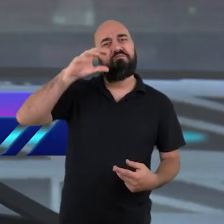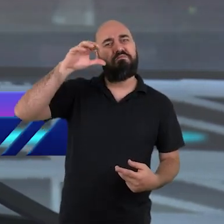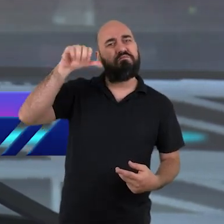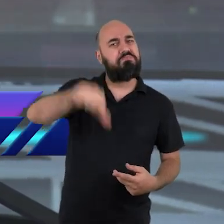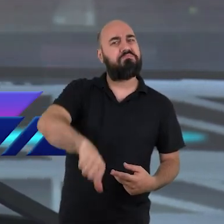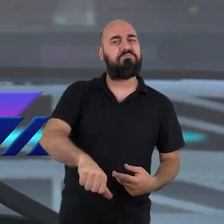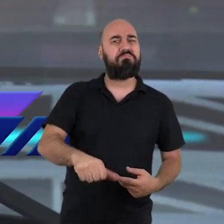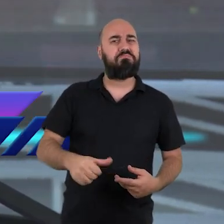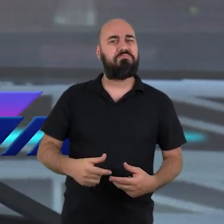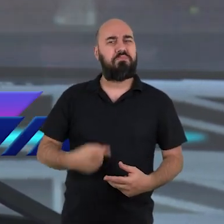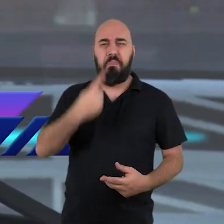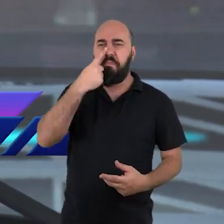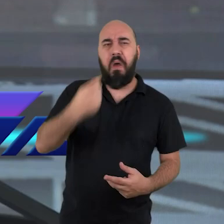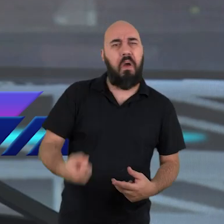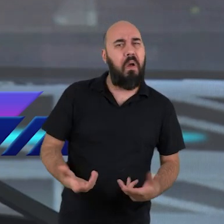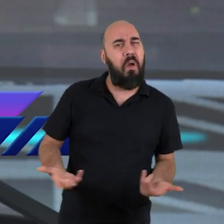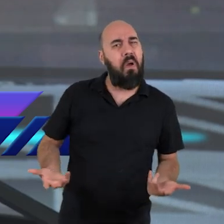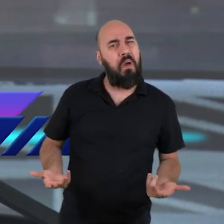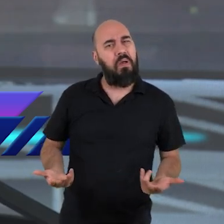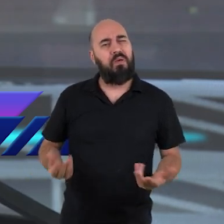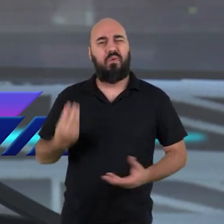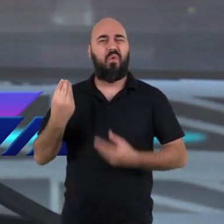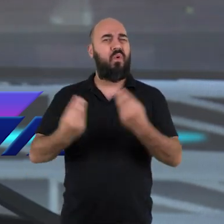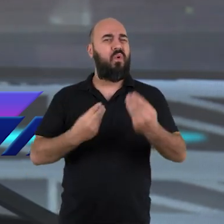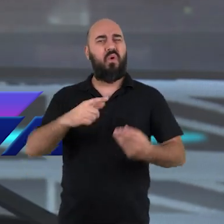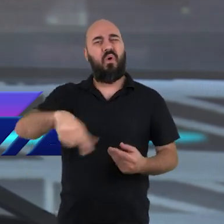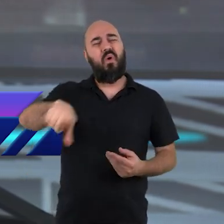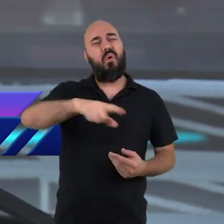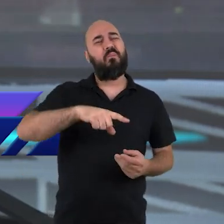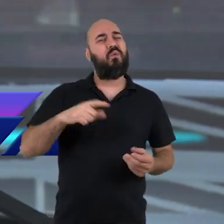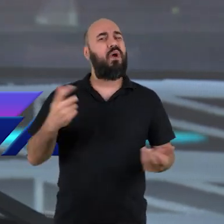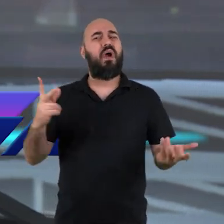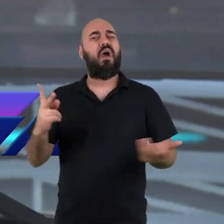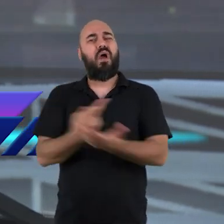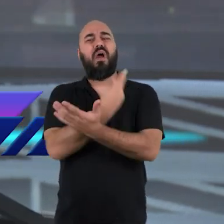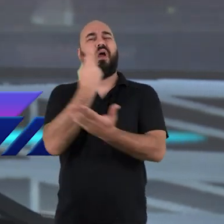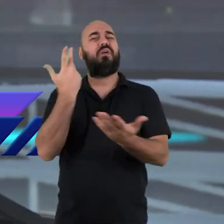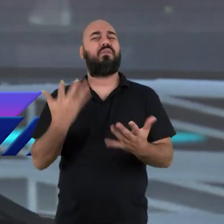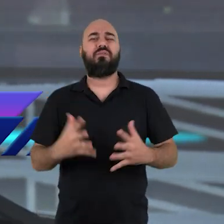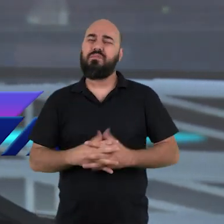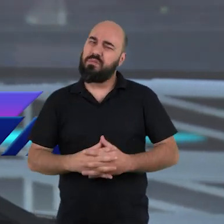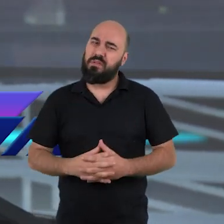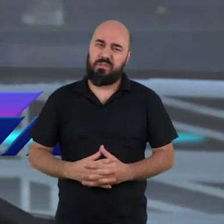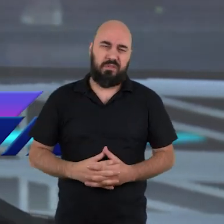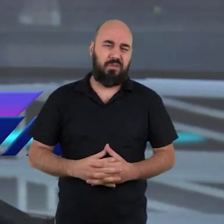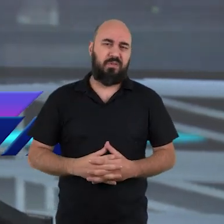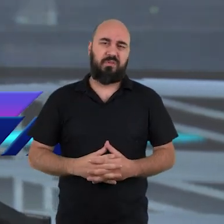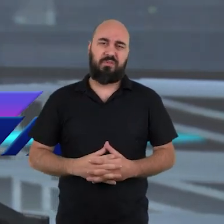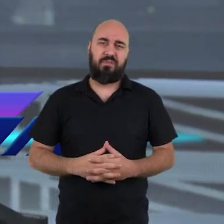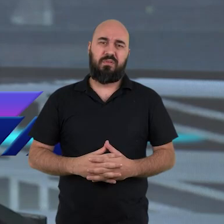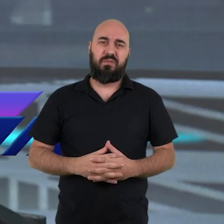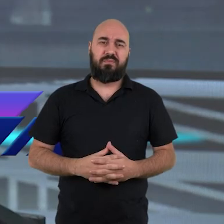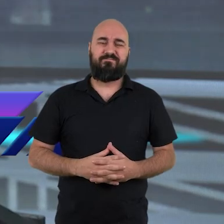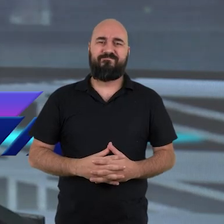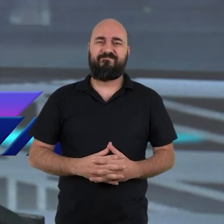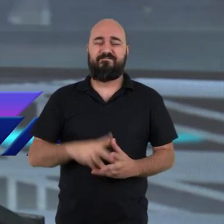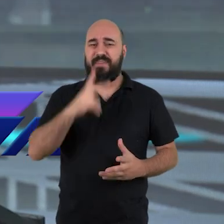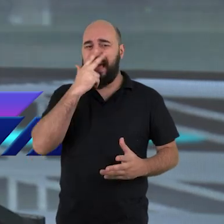chegar a tal ponto? Como o ser humano se permitiu chegar nessa situação que às